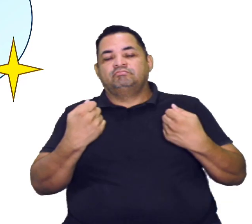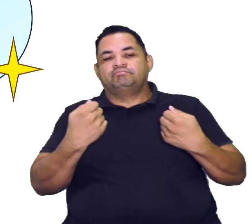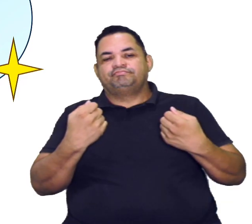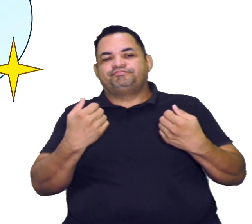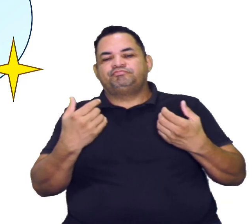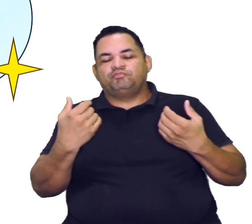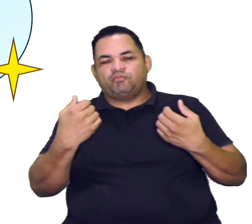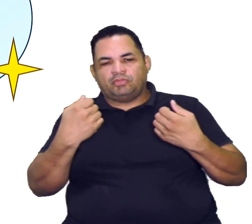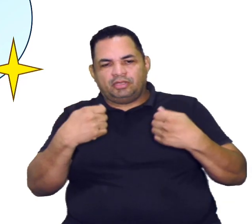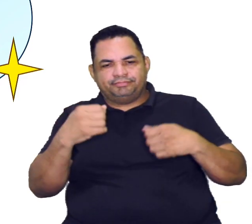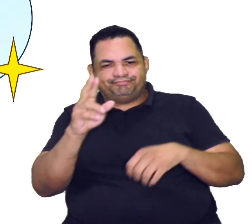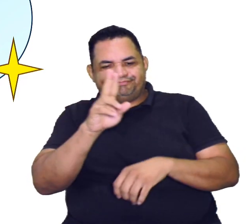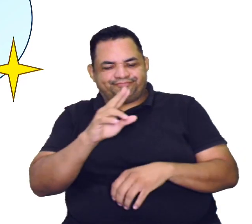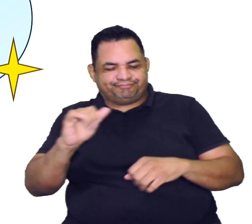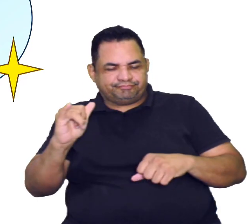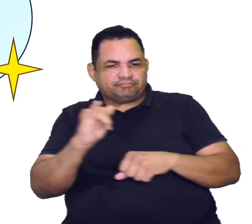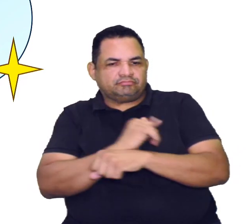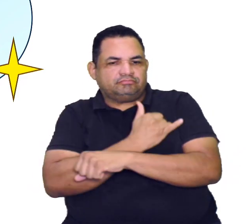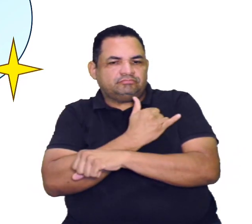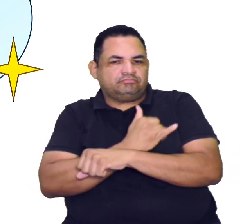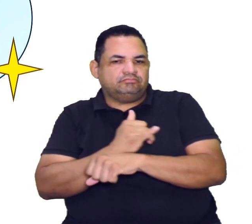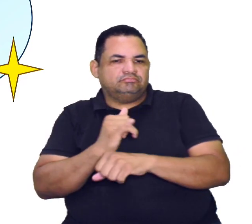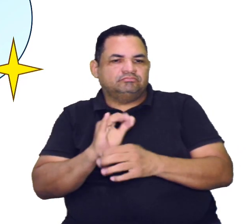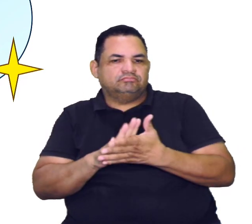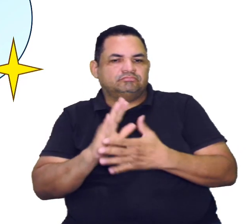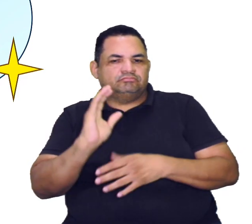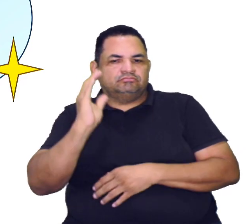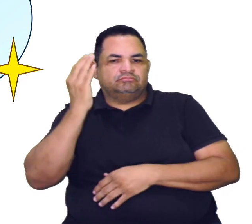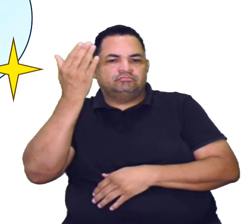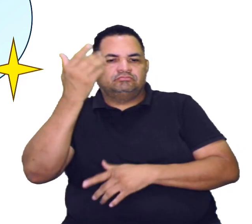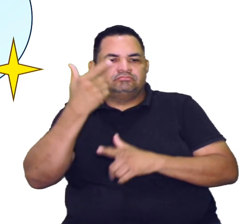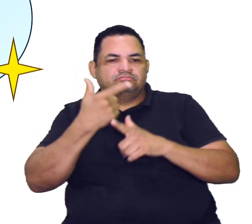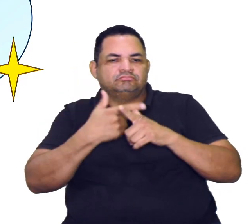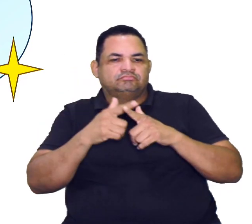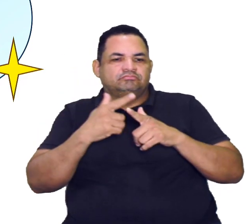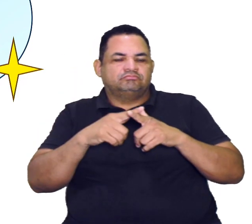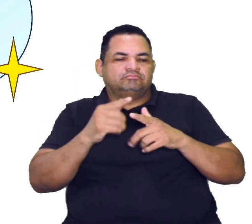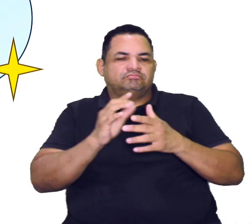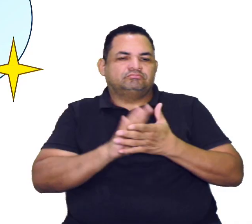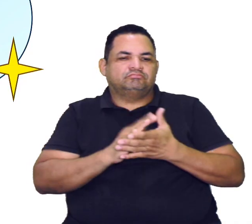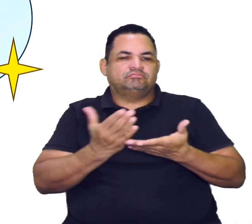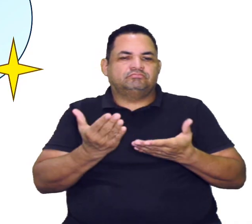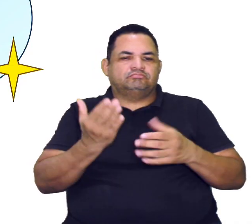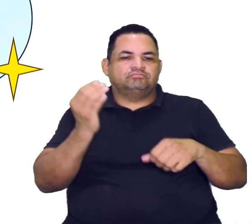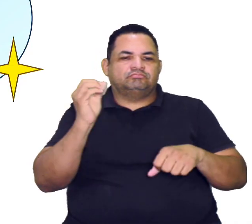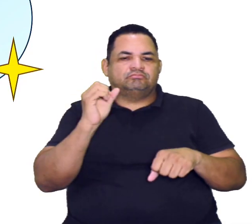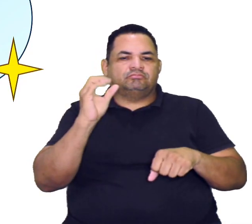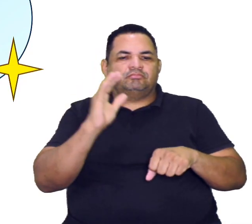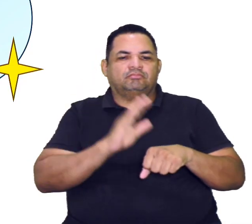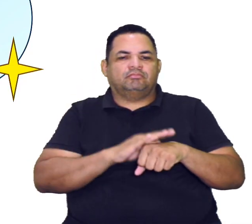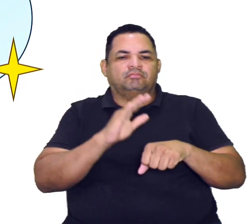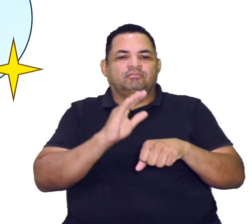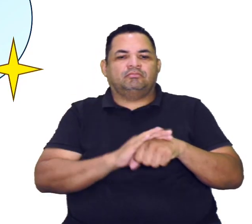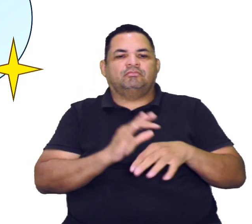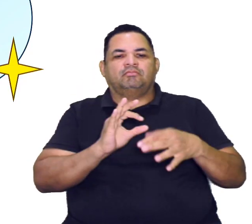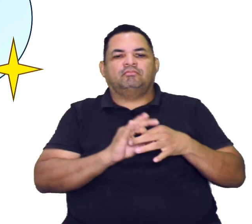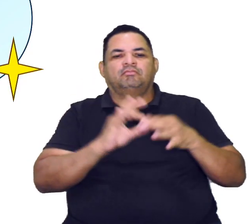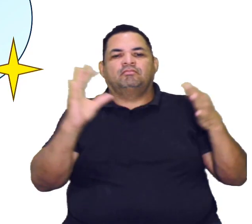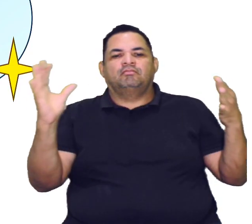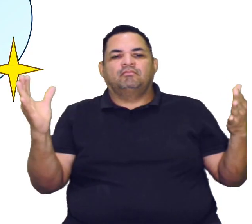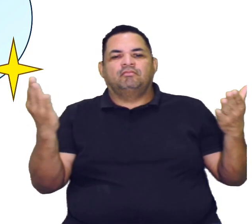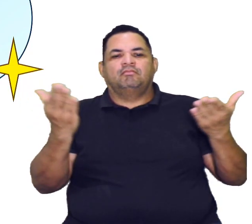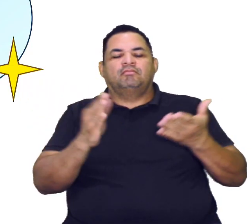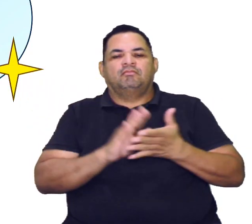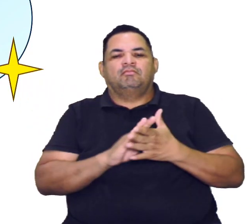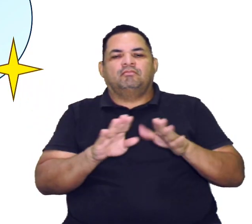utilizar estratégias, né, buscar soluções, ter autonomia de colocar as práticas corporais,